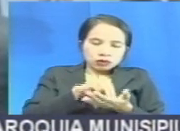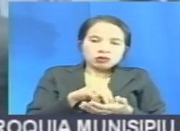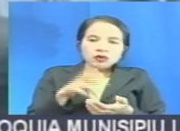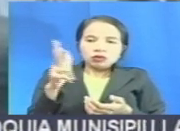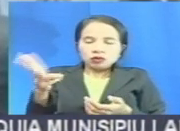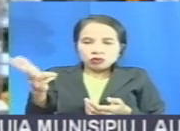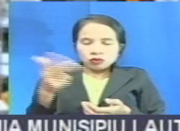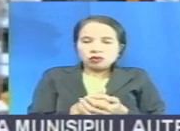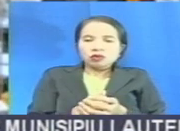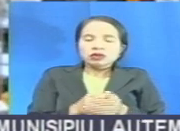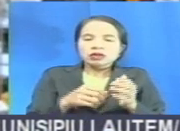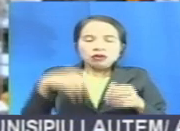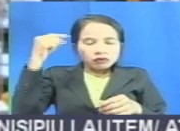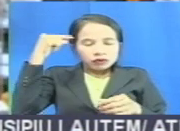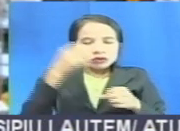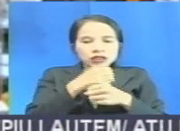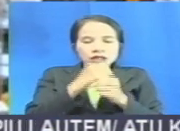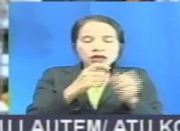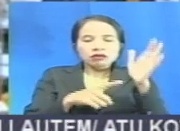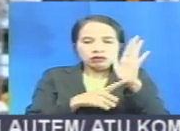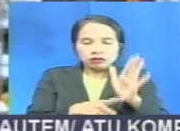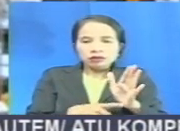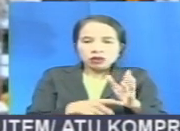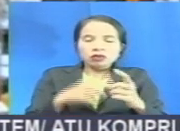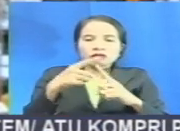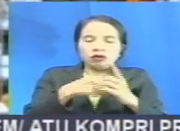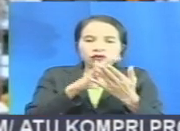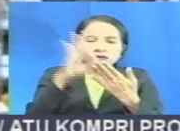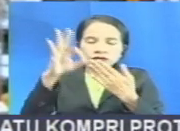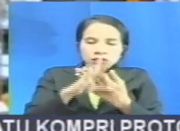pedido, levantamento e a fevereiro nialaran. Timóteo Guzmão, Zulio de Jesus, Bartatelli.